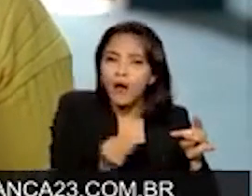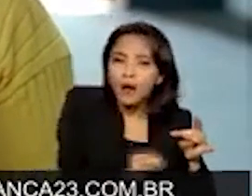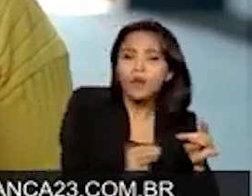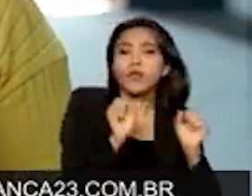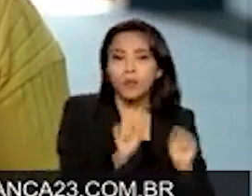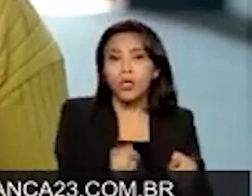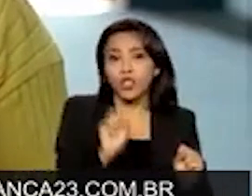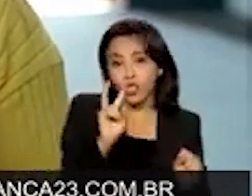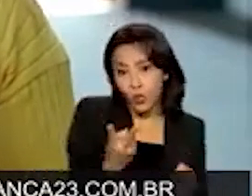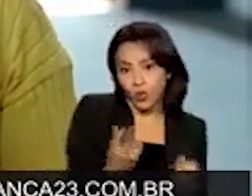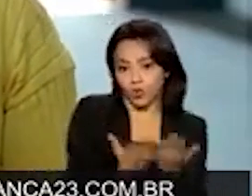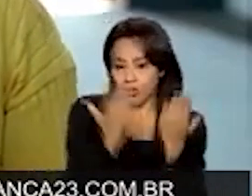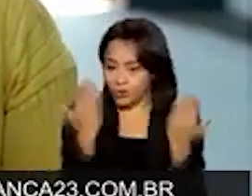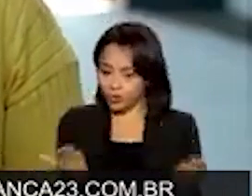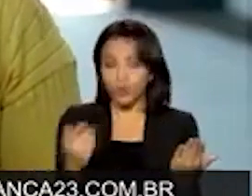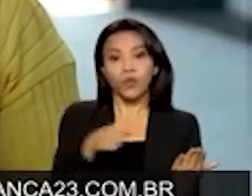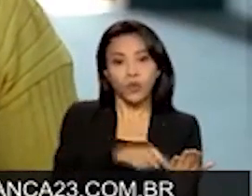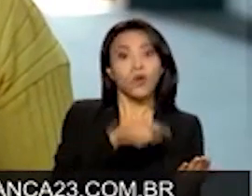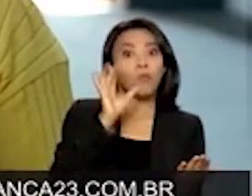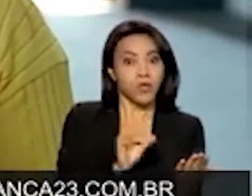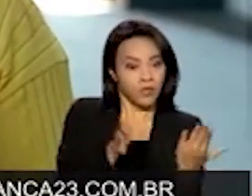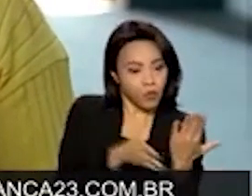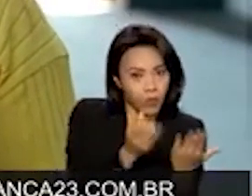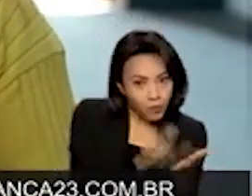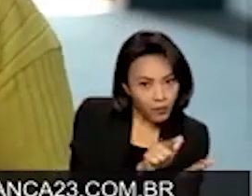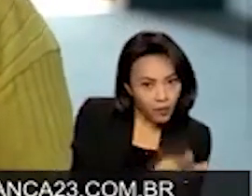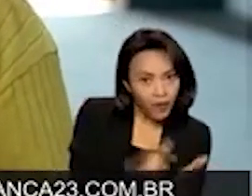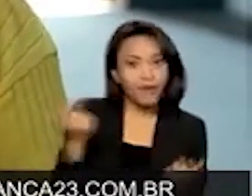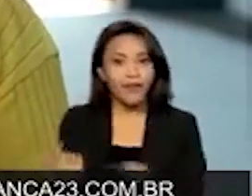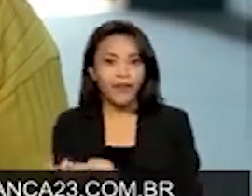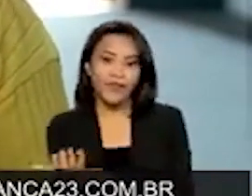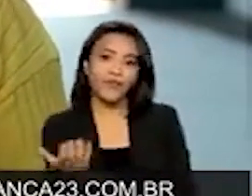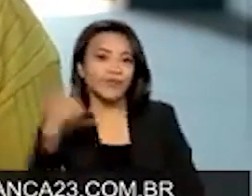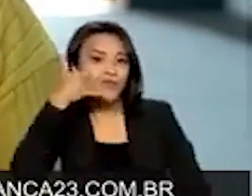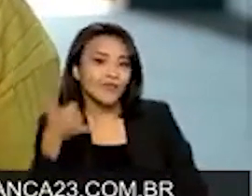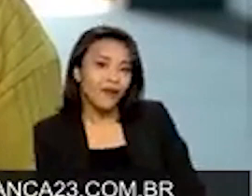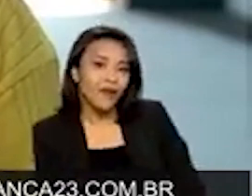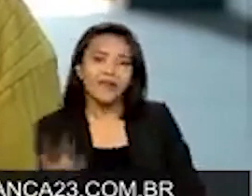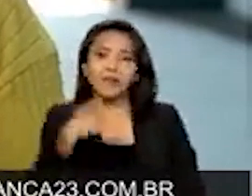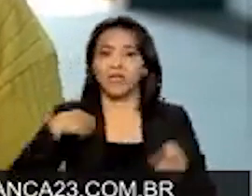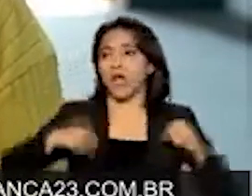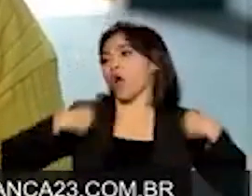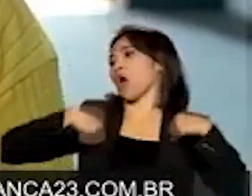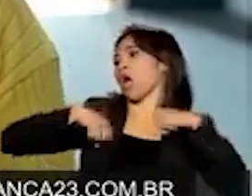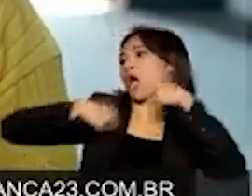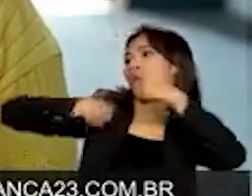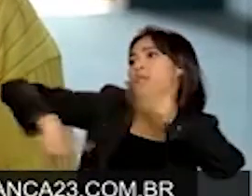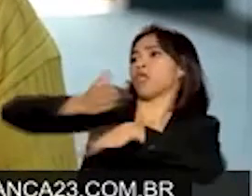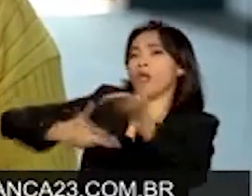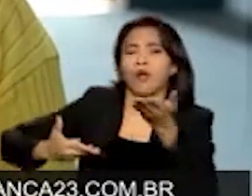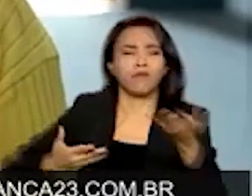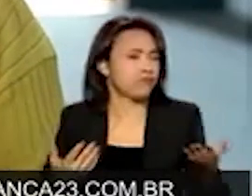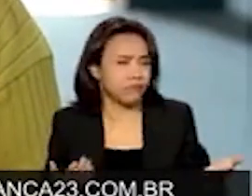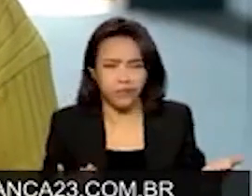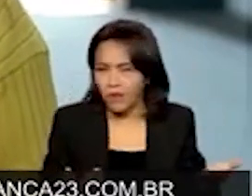expedida em dois formatos, o físico e o digital. Mas ninguém precisa ir correndo aos Detrans para trocá-la,